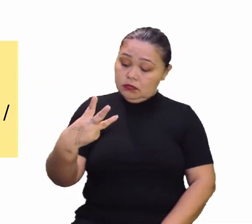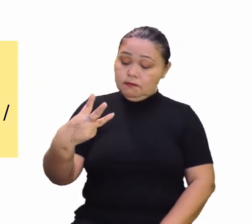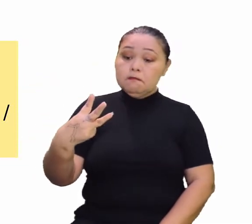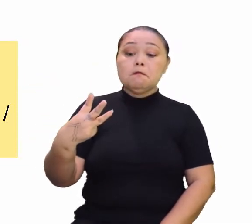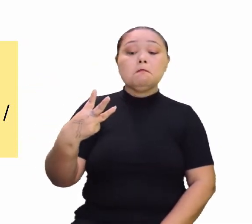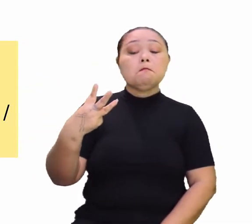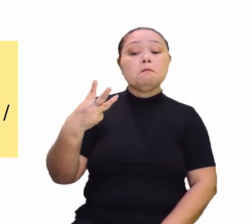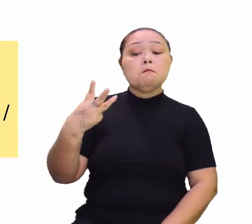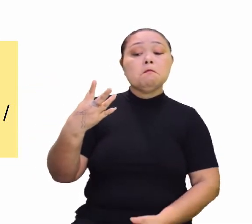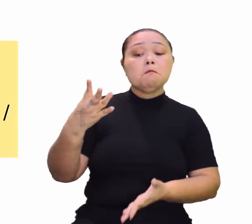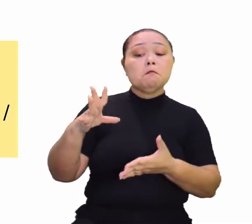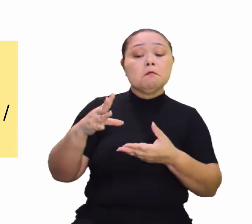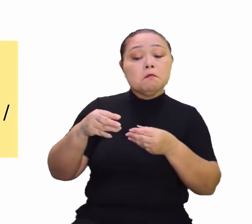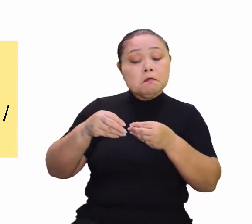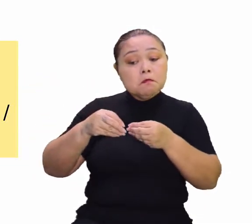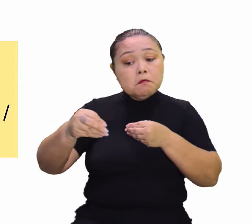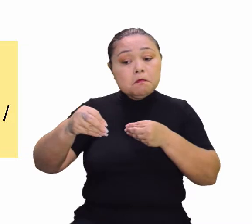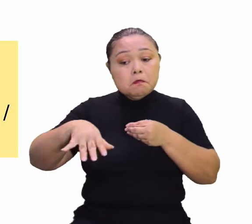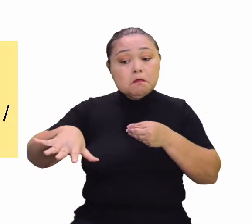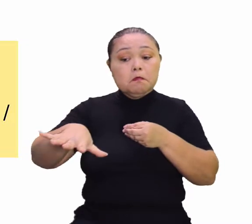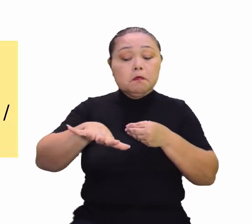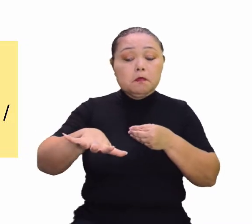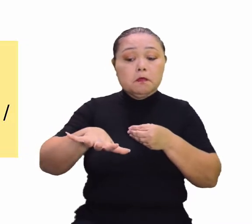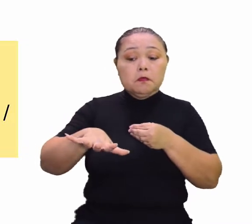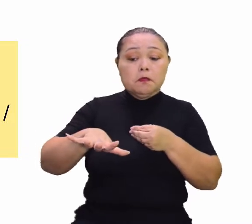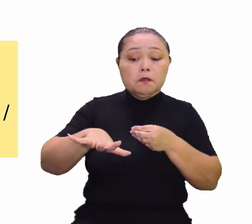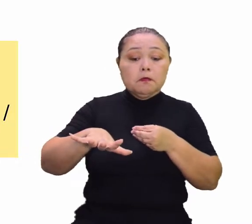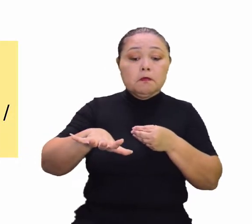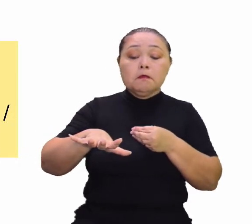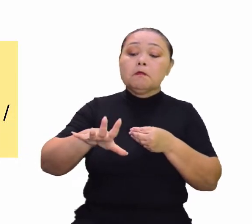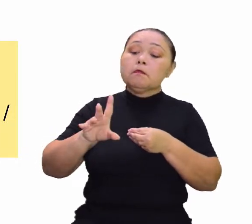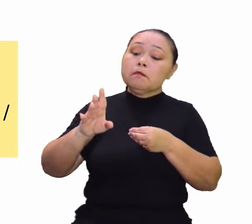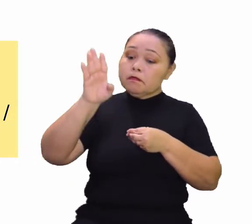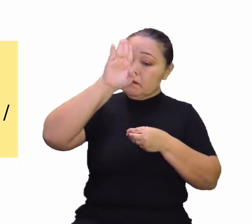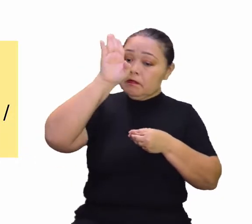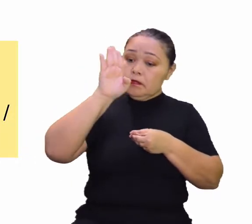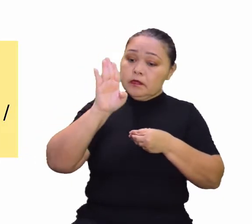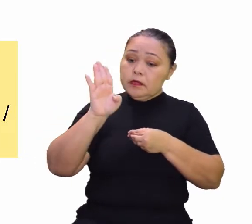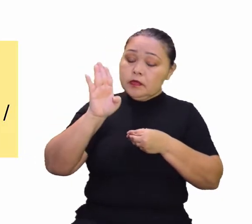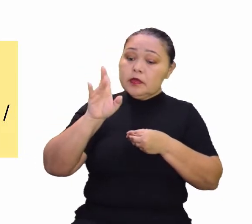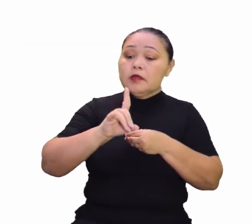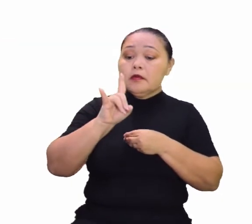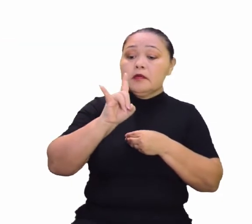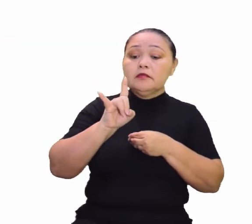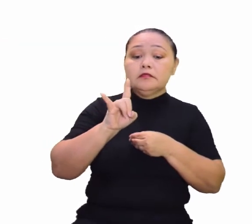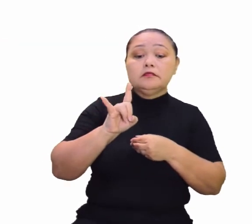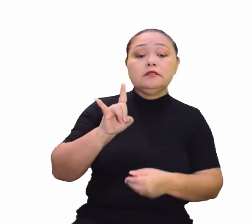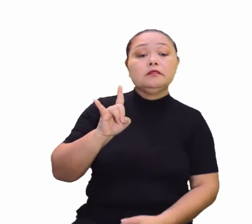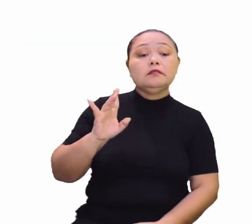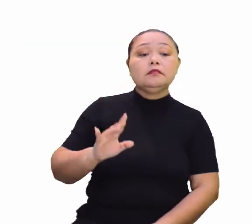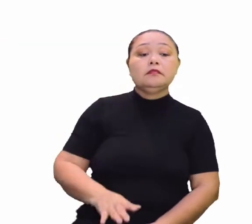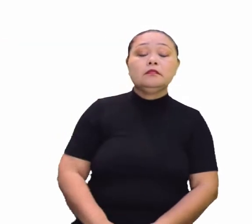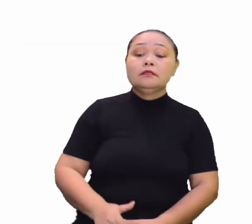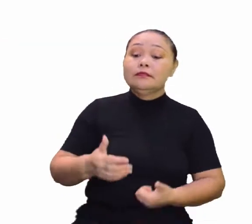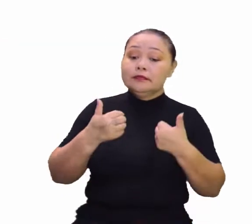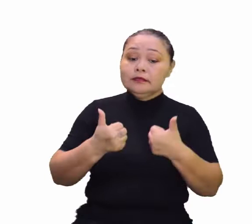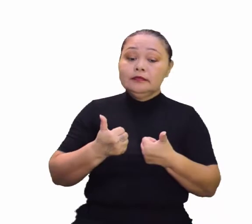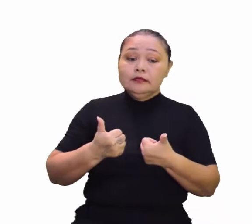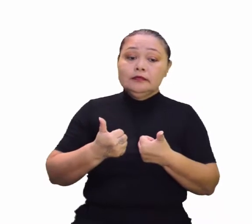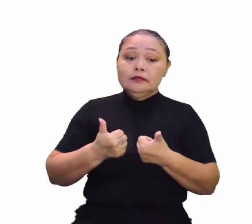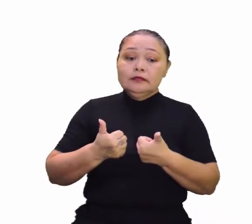1903, com a cedência desse espaço para o Brasil, lá dos bolivianos.